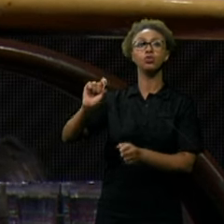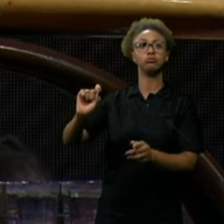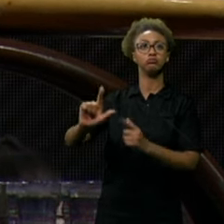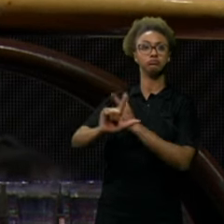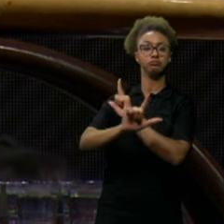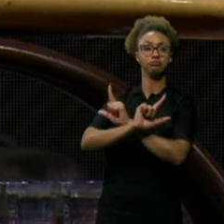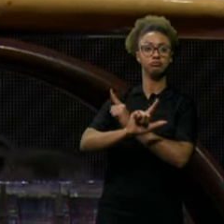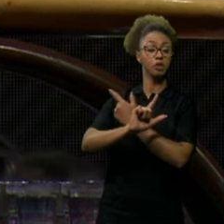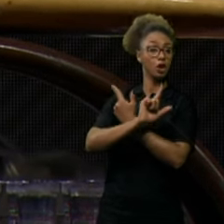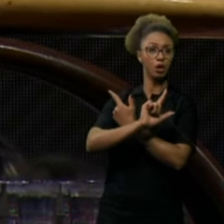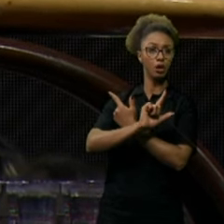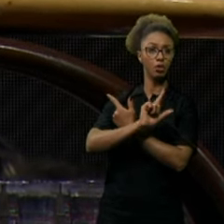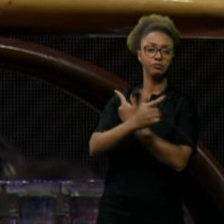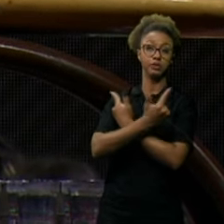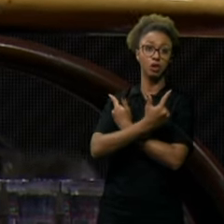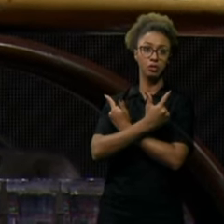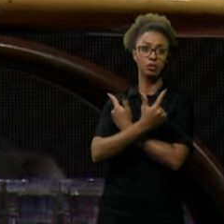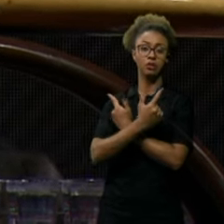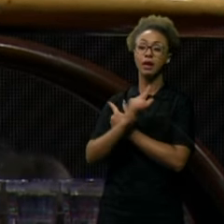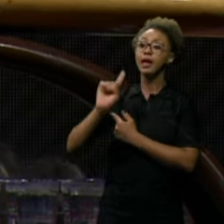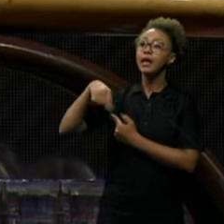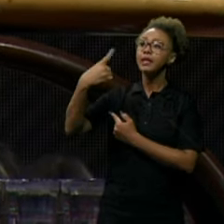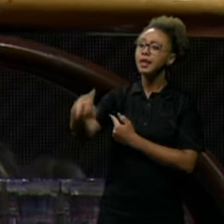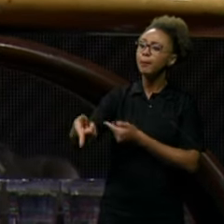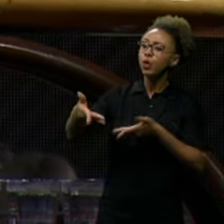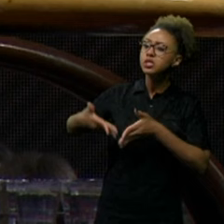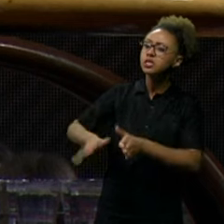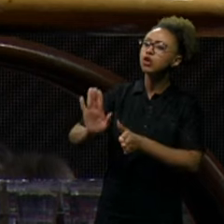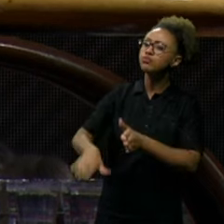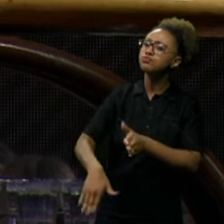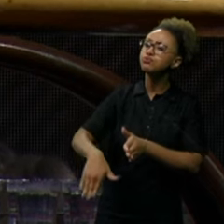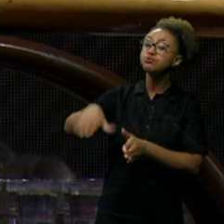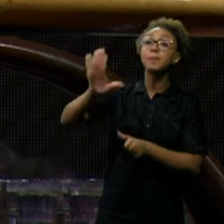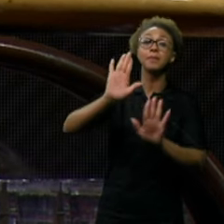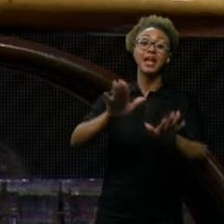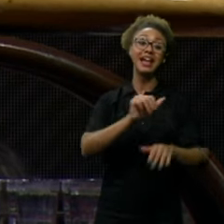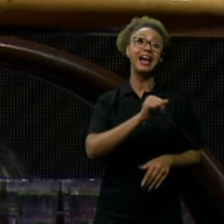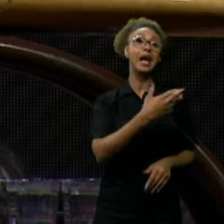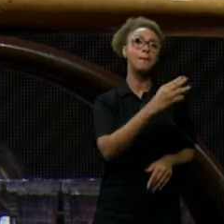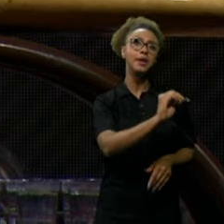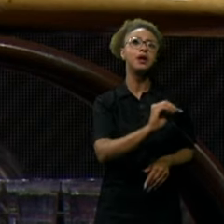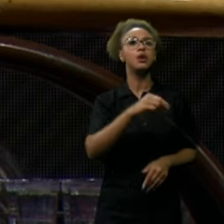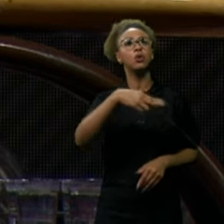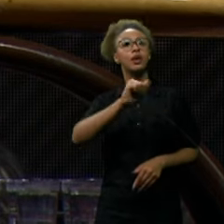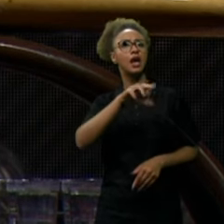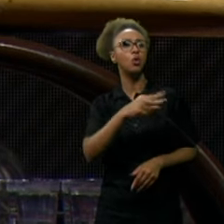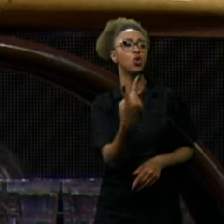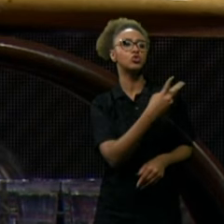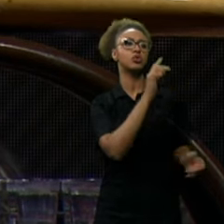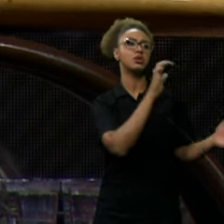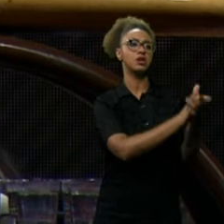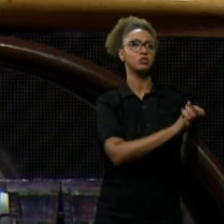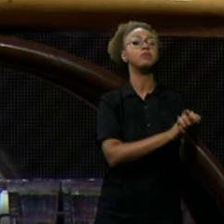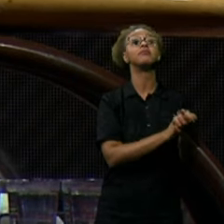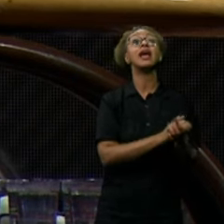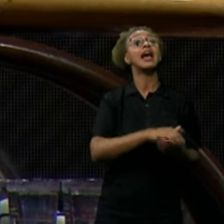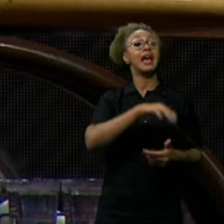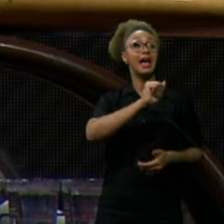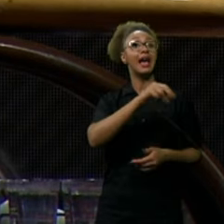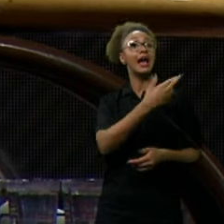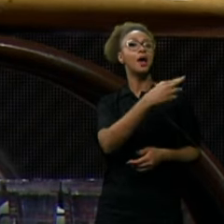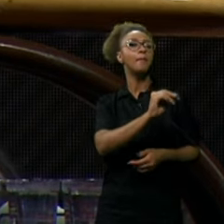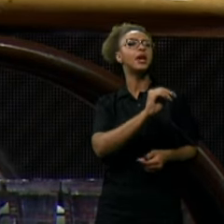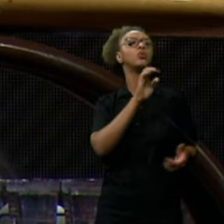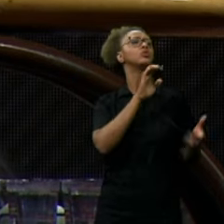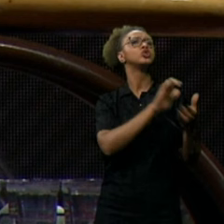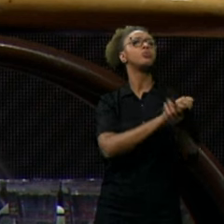vivo na terra do seu nascimento em ur dos caldeus Abrão e na hora tomaram mulheres para se o nome da mulher de Abraão era sarai e